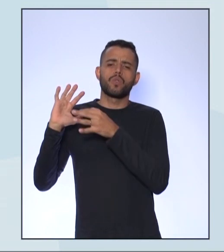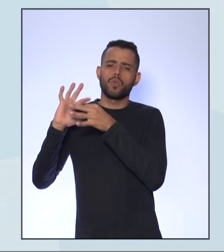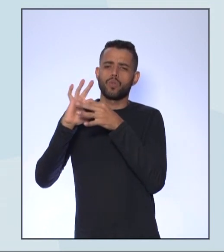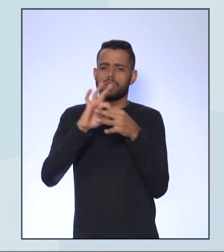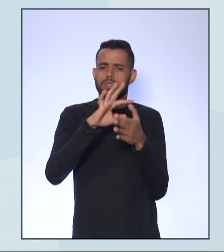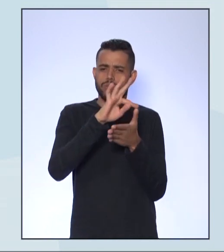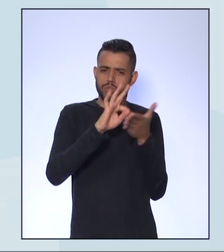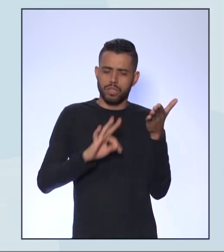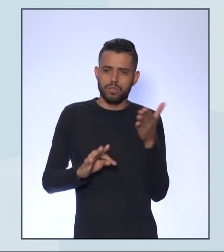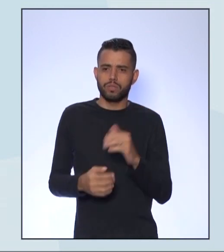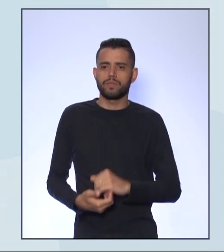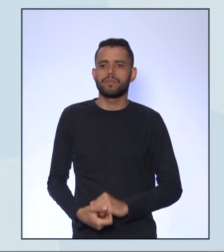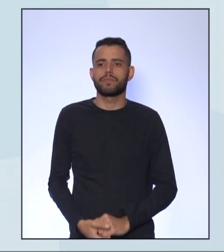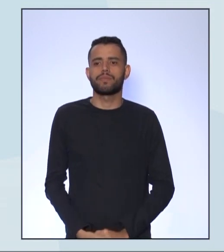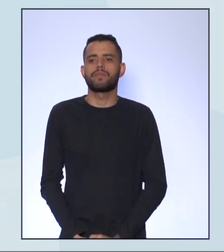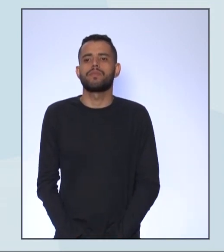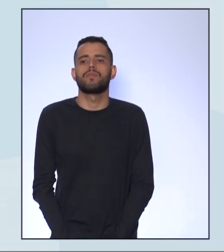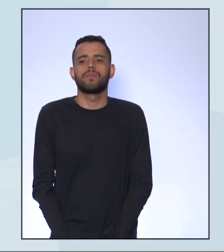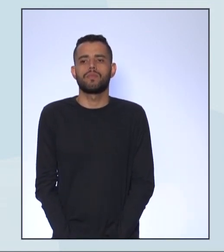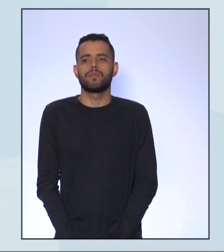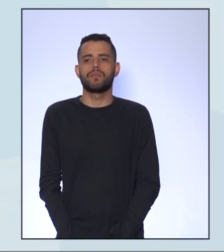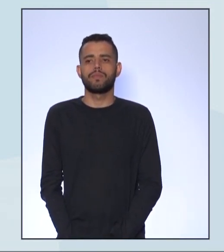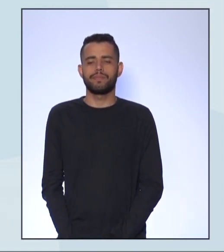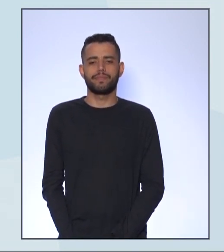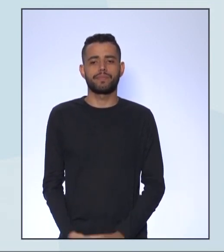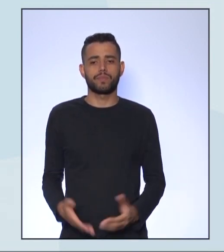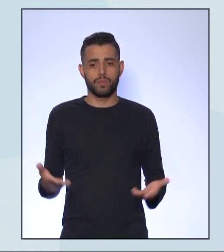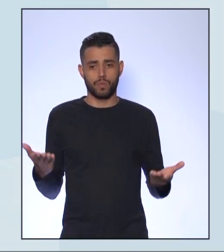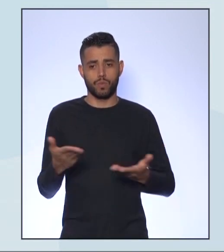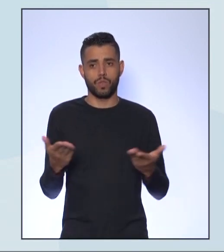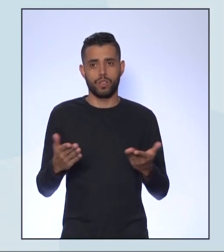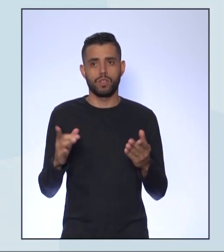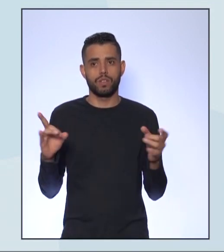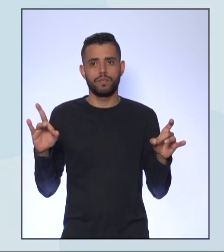texto. Vamos lá, para encerrar a nossa aula de hoje.